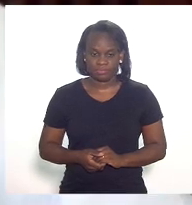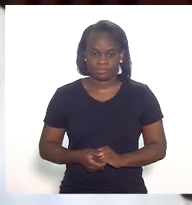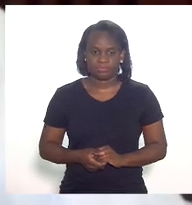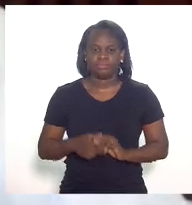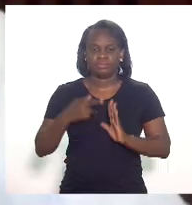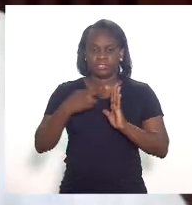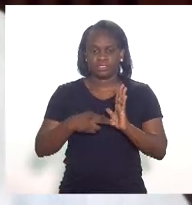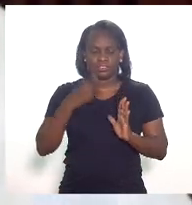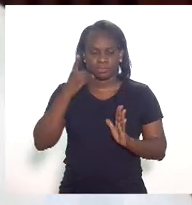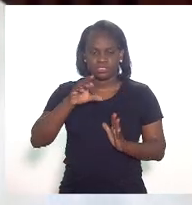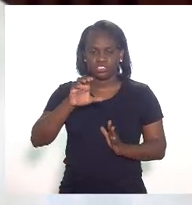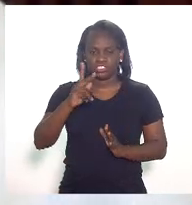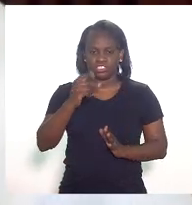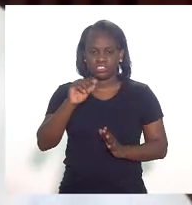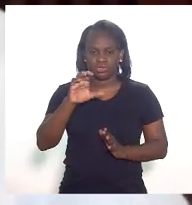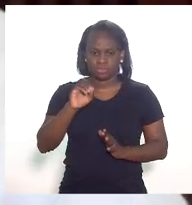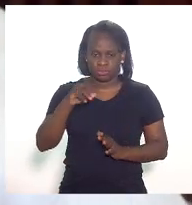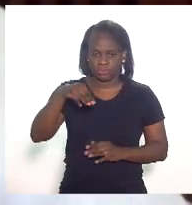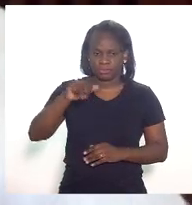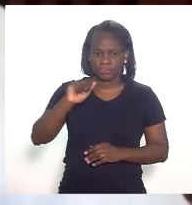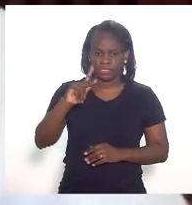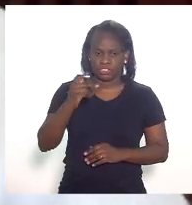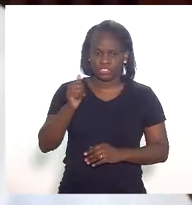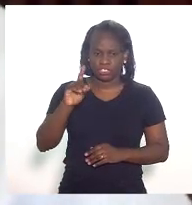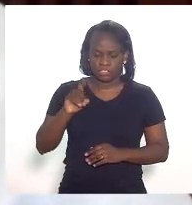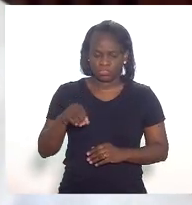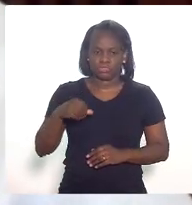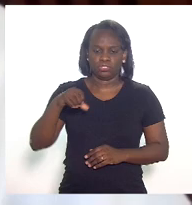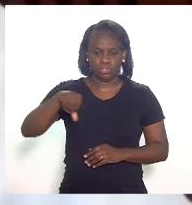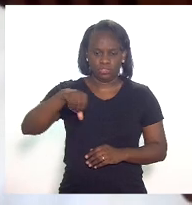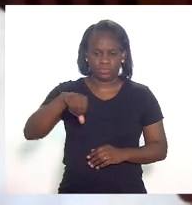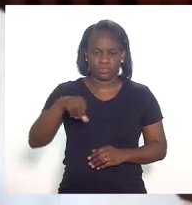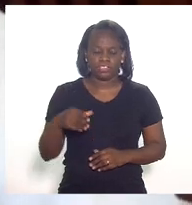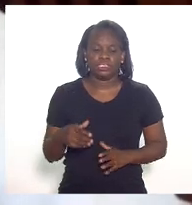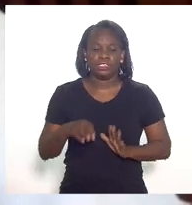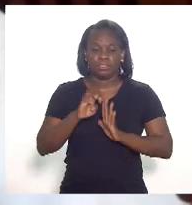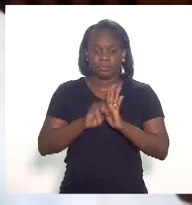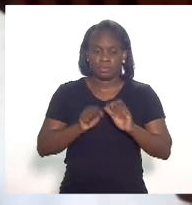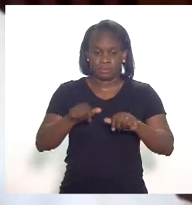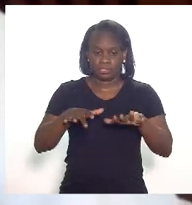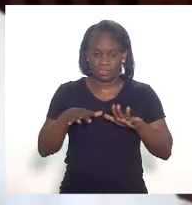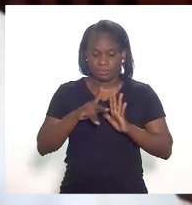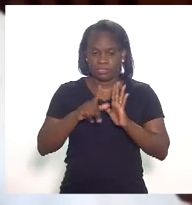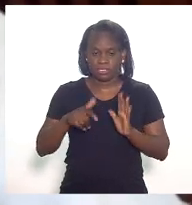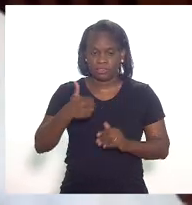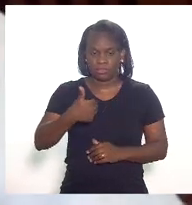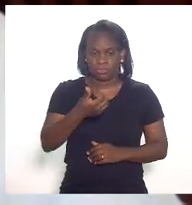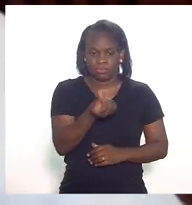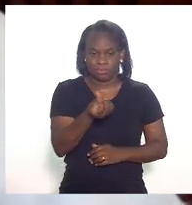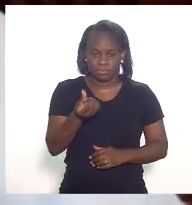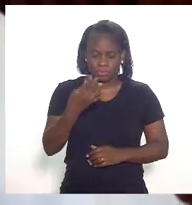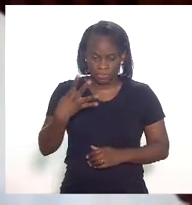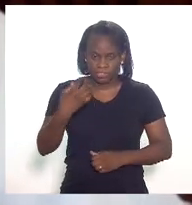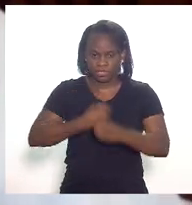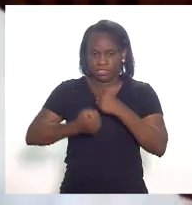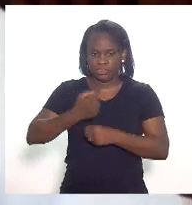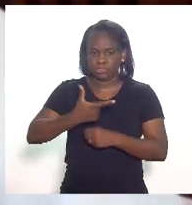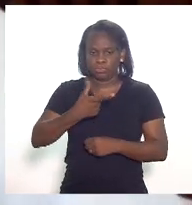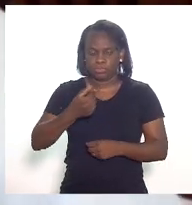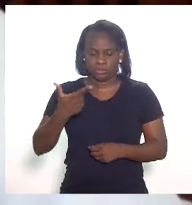Relator, deputado Chico Machado, 9 da pauta. Emendas de plenário ao projeto de lei 1664 de